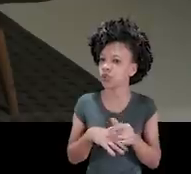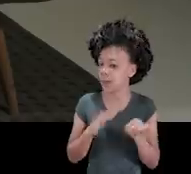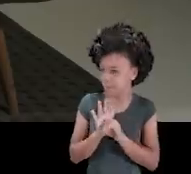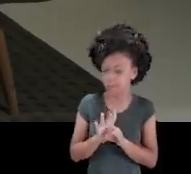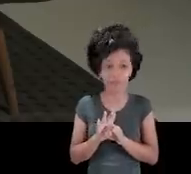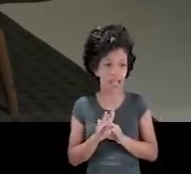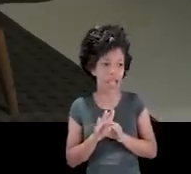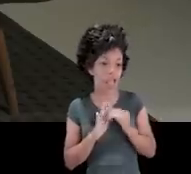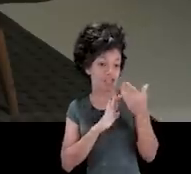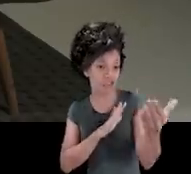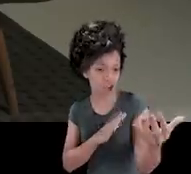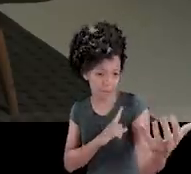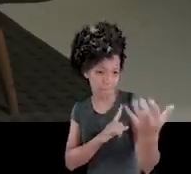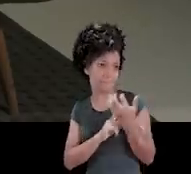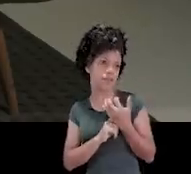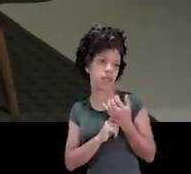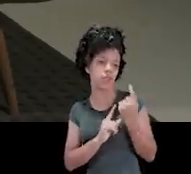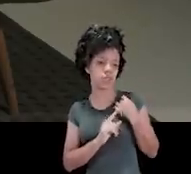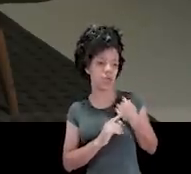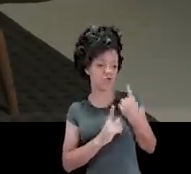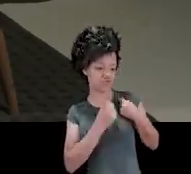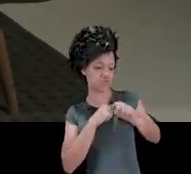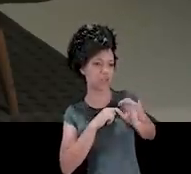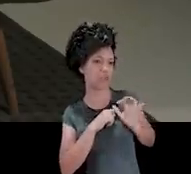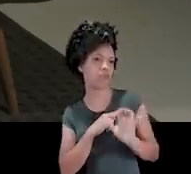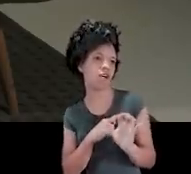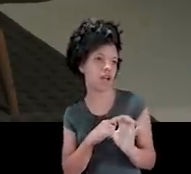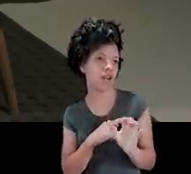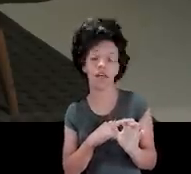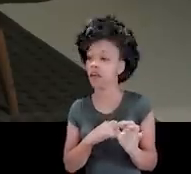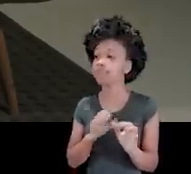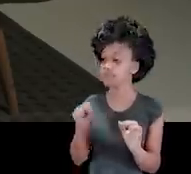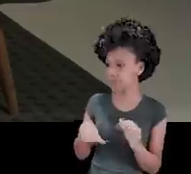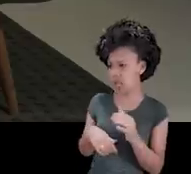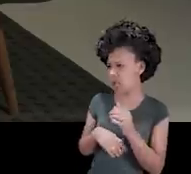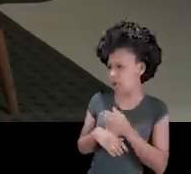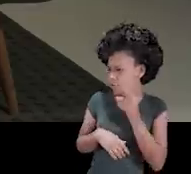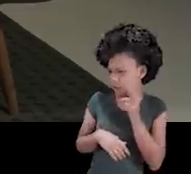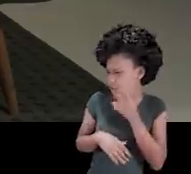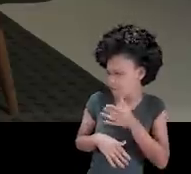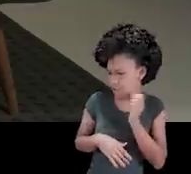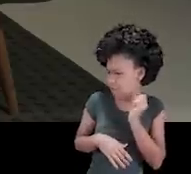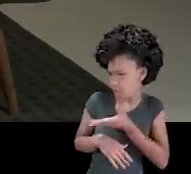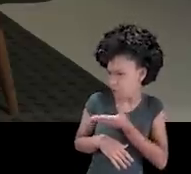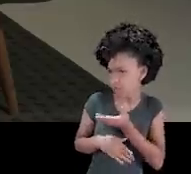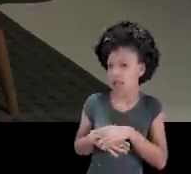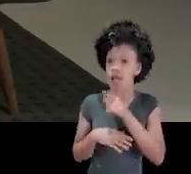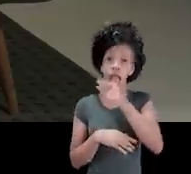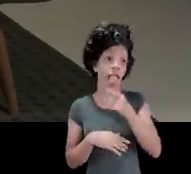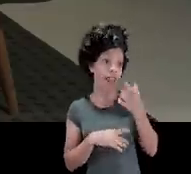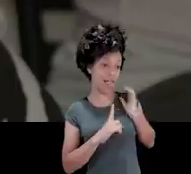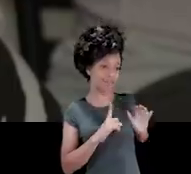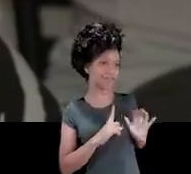pra dentro, não é de dentro pra fora. Exatamente, cara. Exatamente. Exatamente. Eu vejo muita pessoa. Eu vejo você sendo foda. Eu acho você foda. Ela é de dentro pra fora.